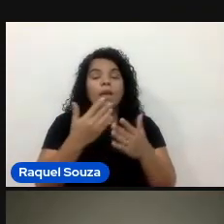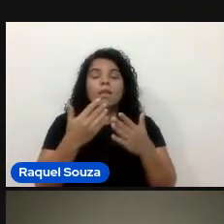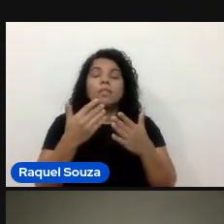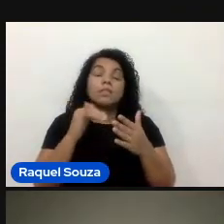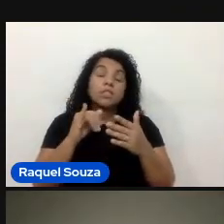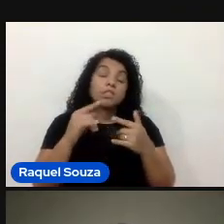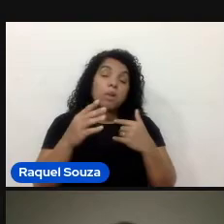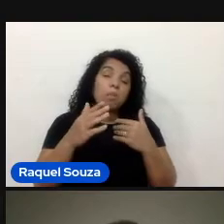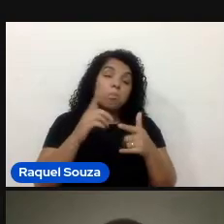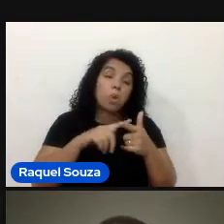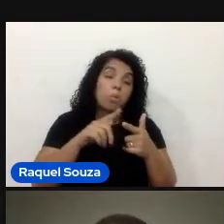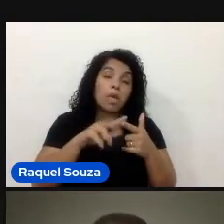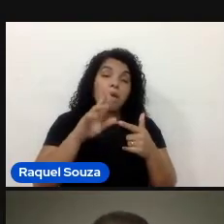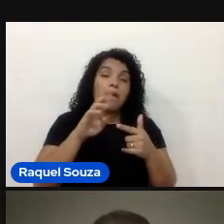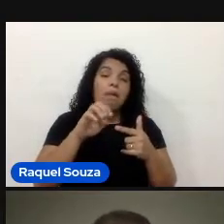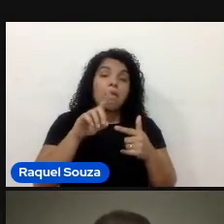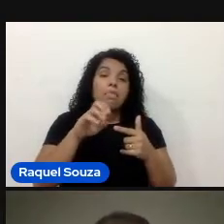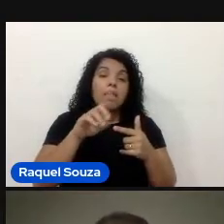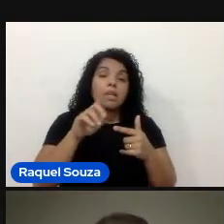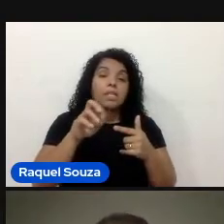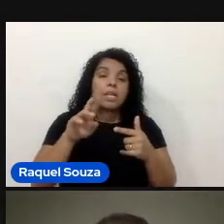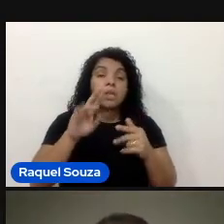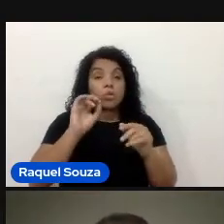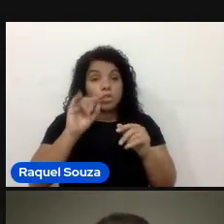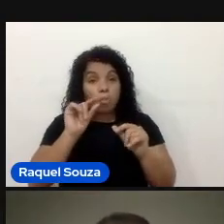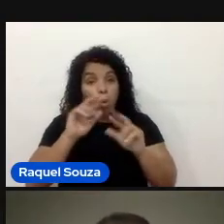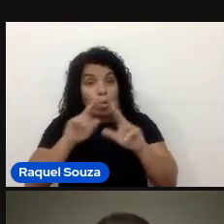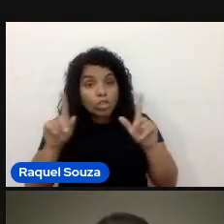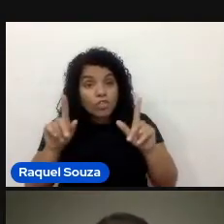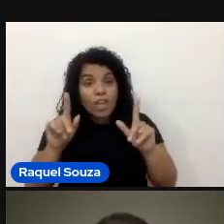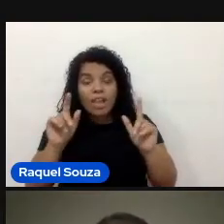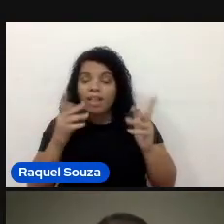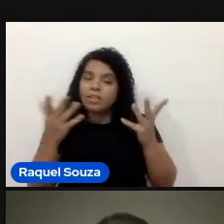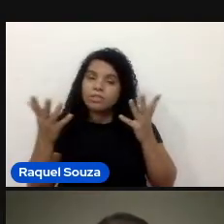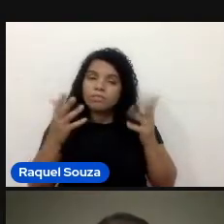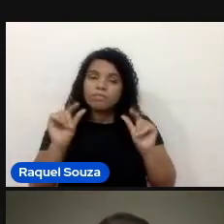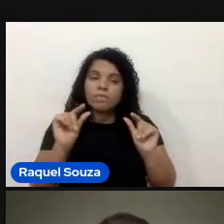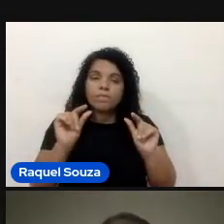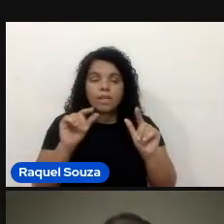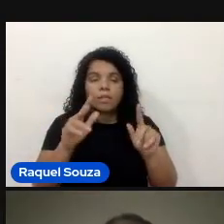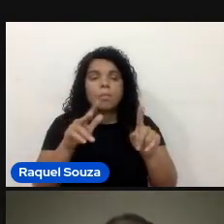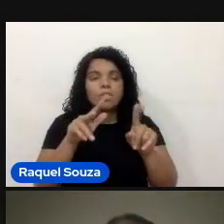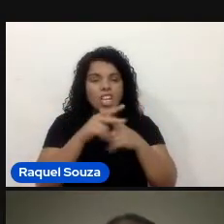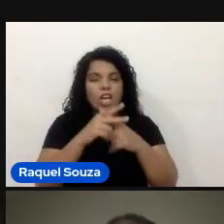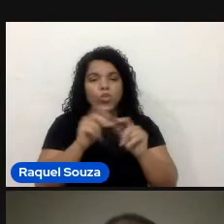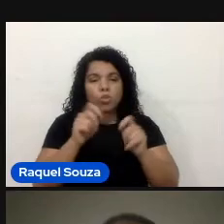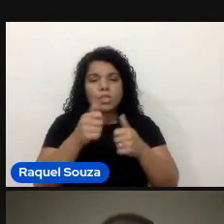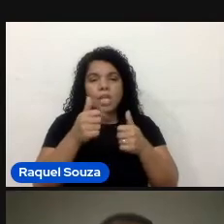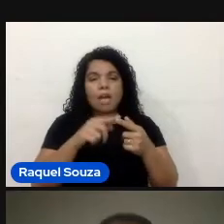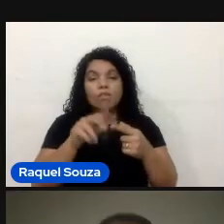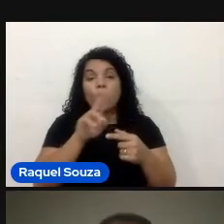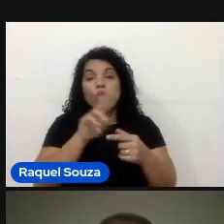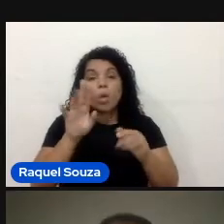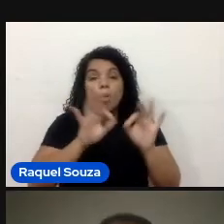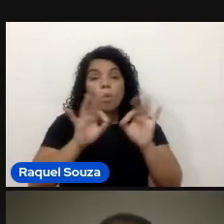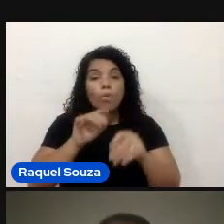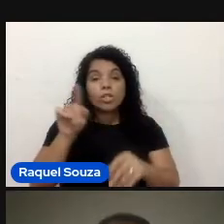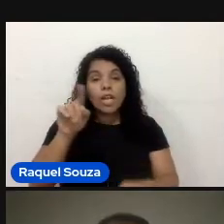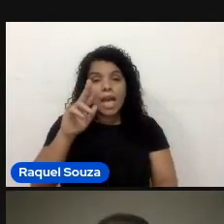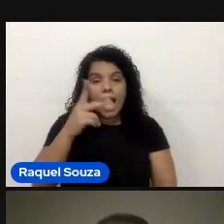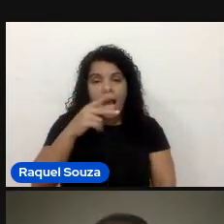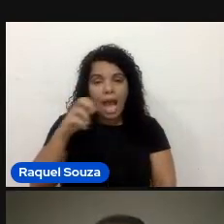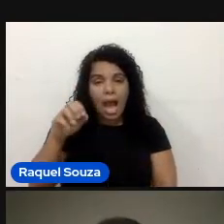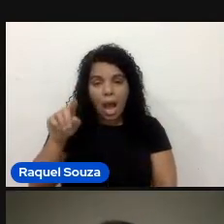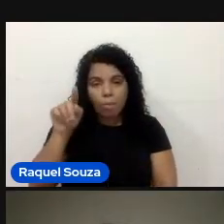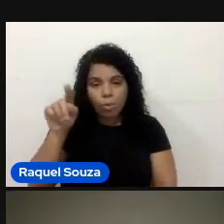um pouquinho diferente, mas enfim, isso é tudo ajustável. Esse aqui é o nome do projeto lá no Rapo, e aqui